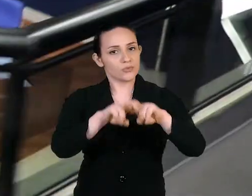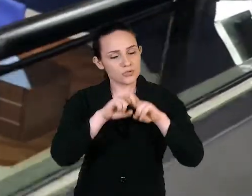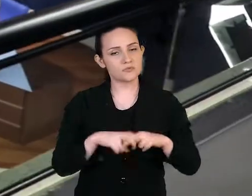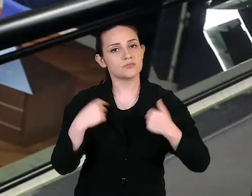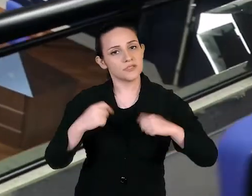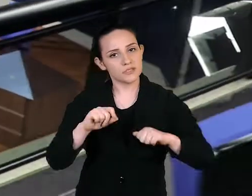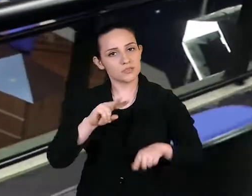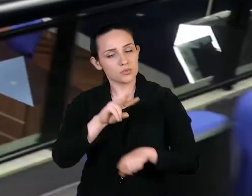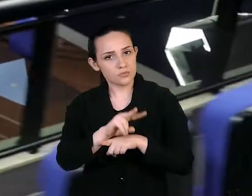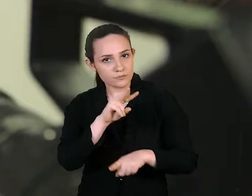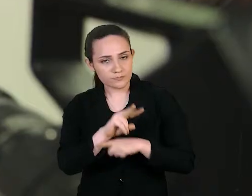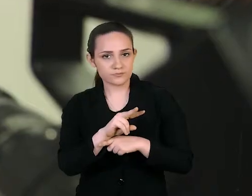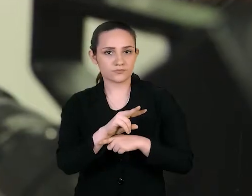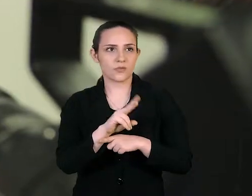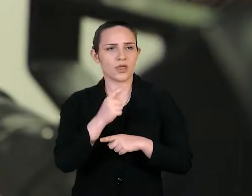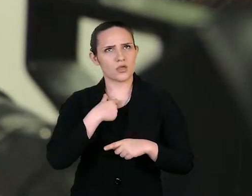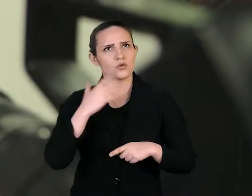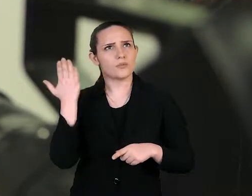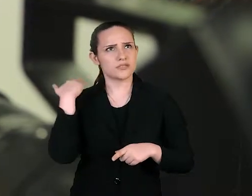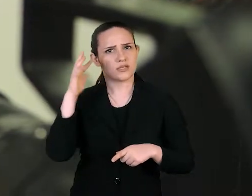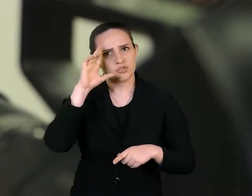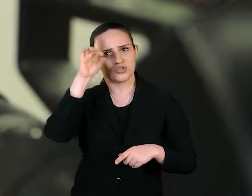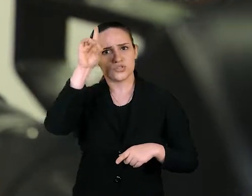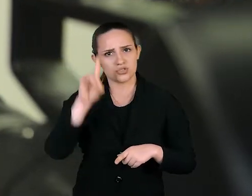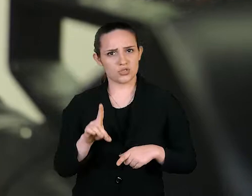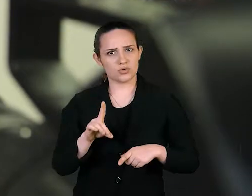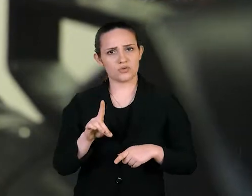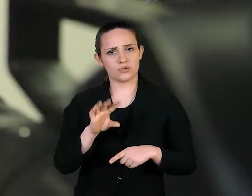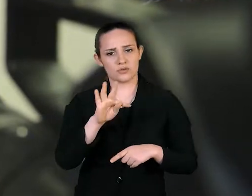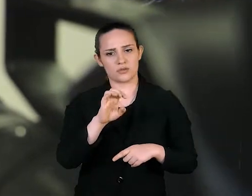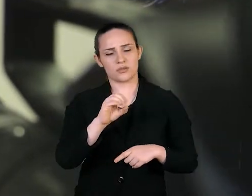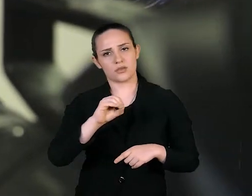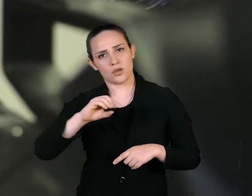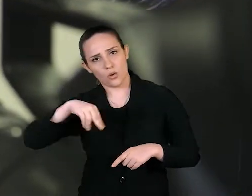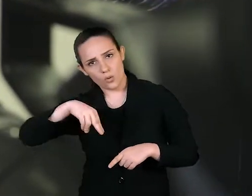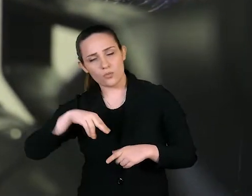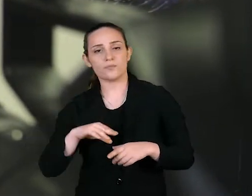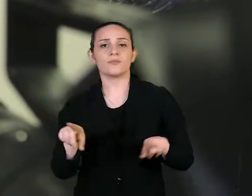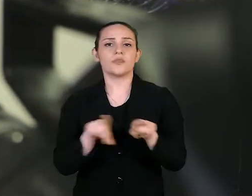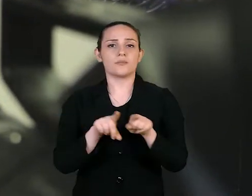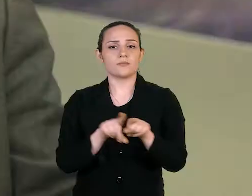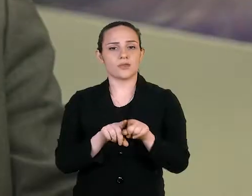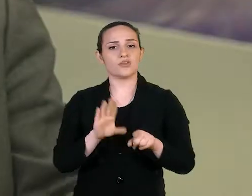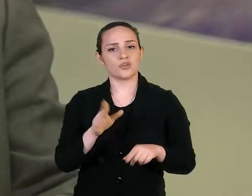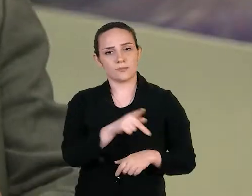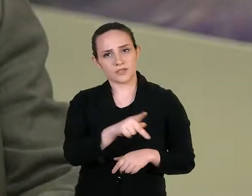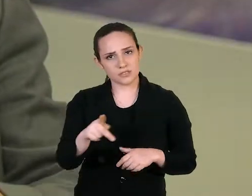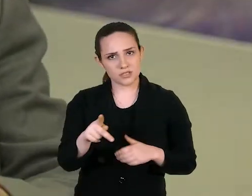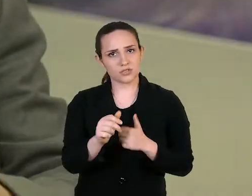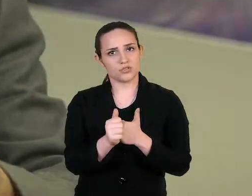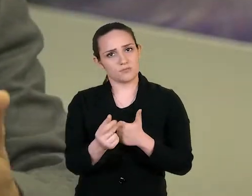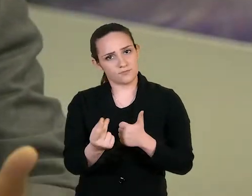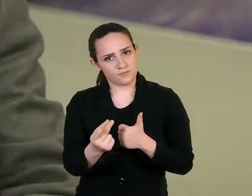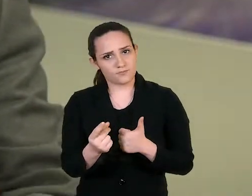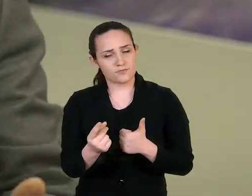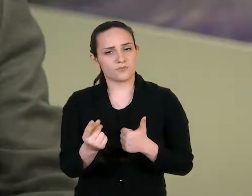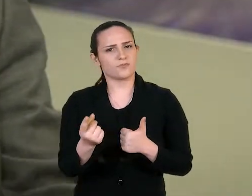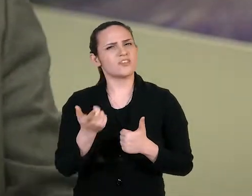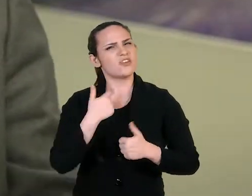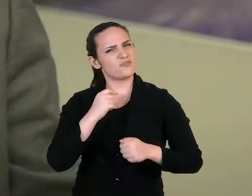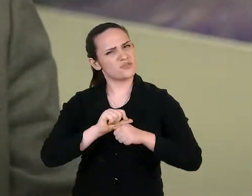de uma maneira mais ampla. Fui diretor e sou ainda diretor da Tricom, fui presidente do tribunal e começamos a fazer um